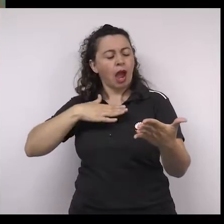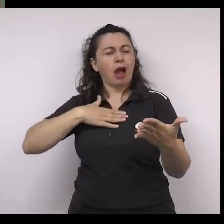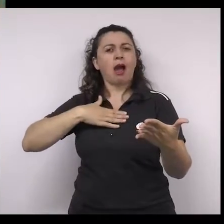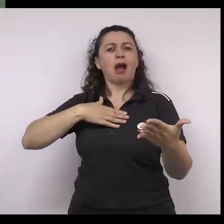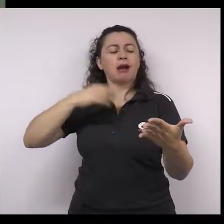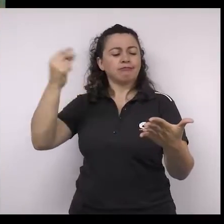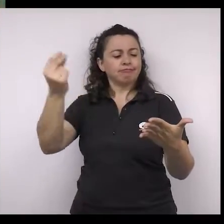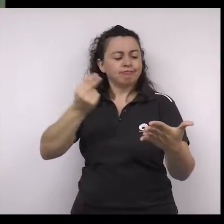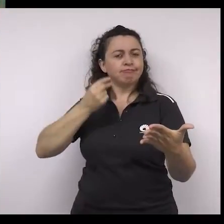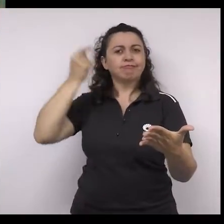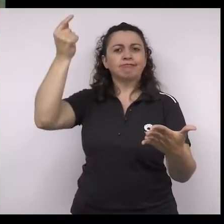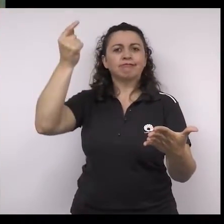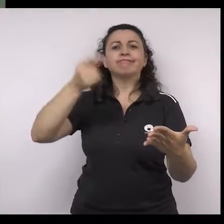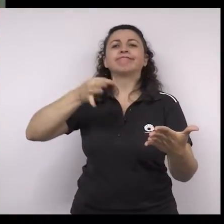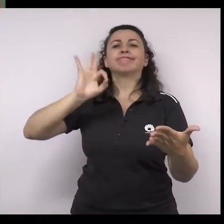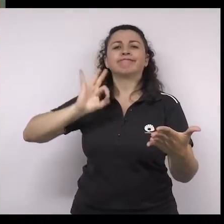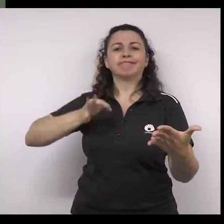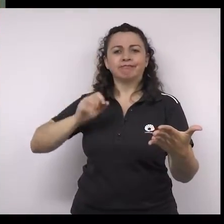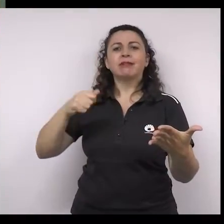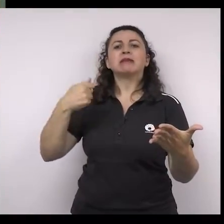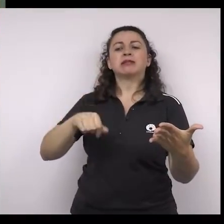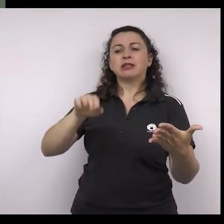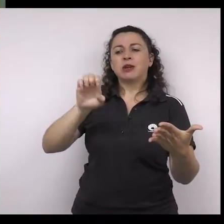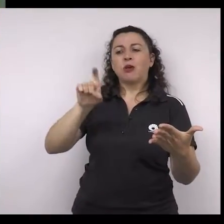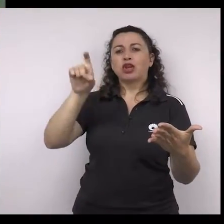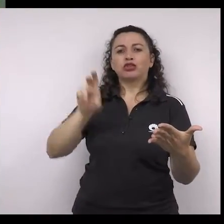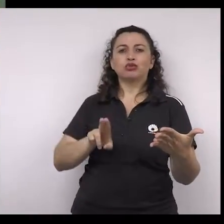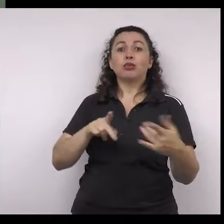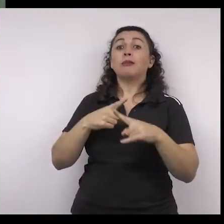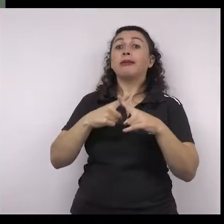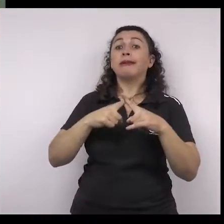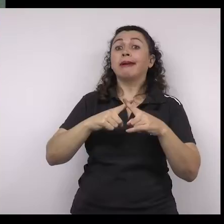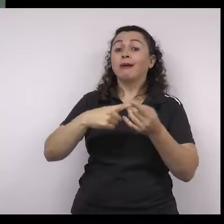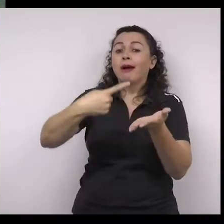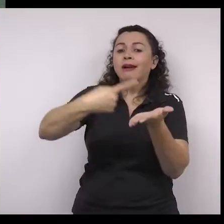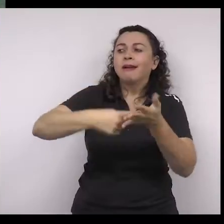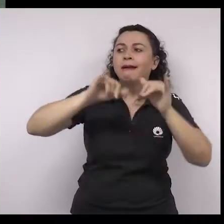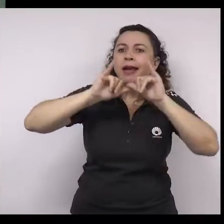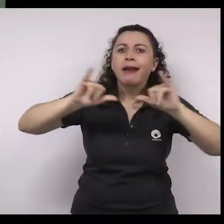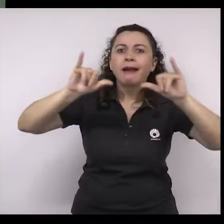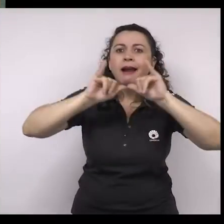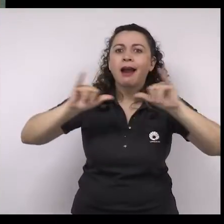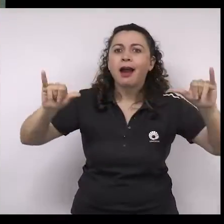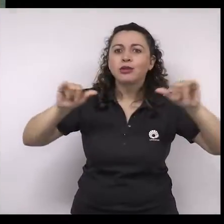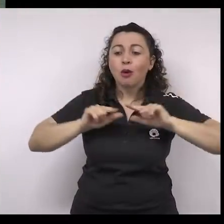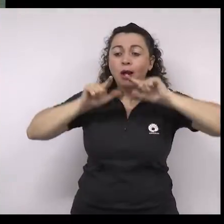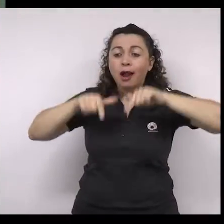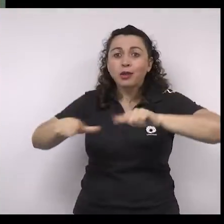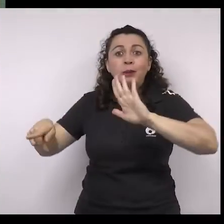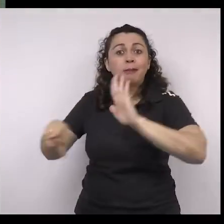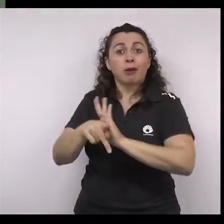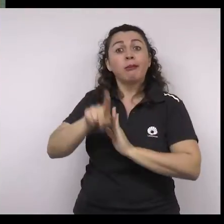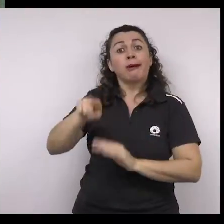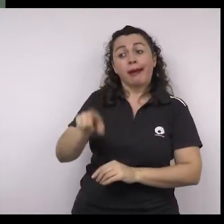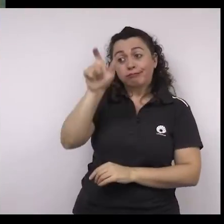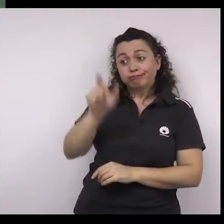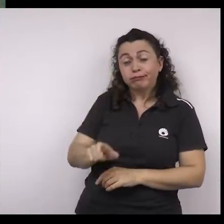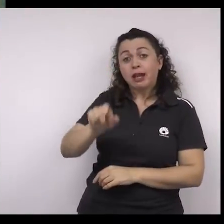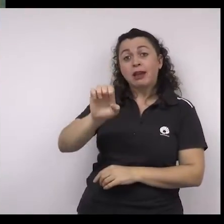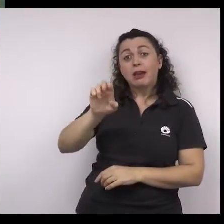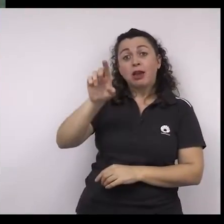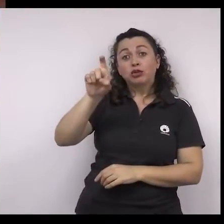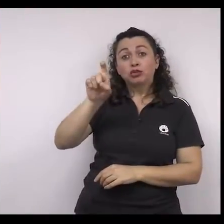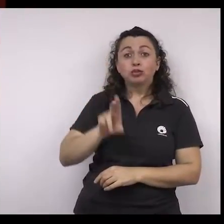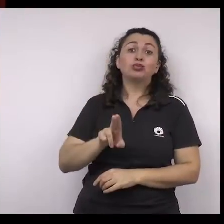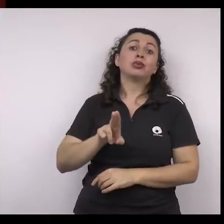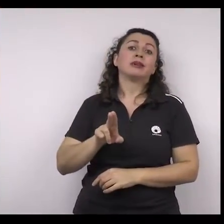tive logo o insight que tinha que ser o Exu, porque mensageiro no no candomblé, Exu é onde nada